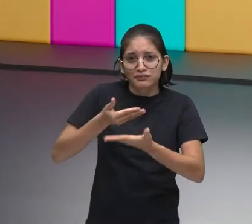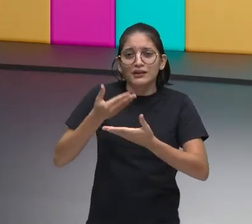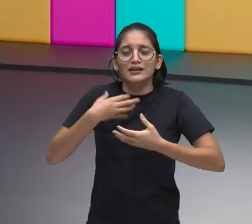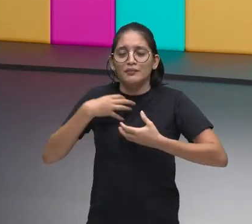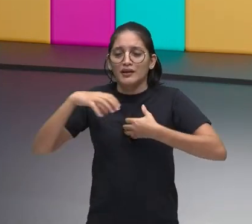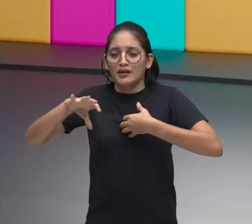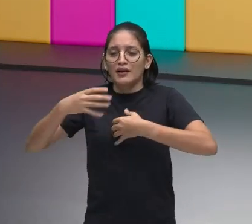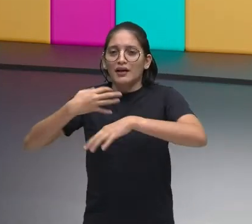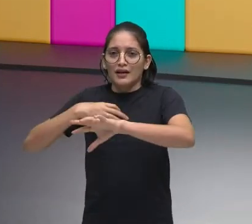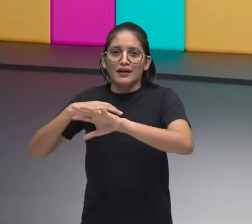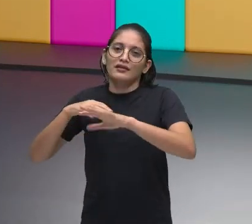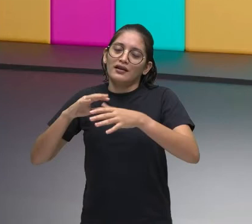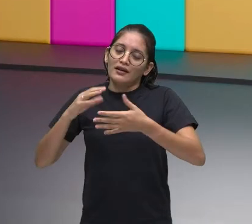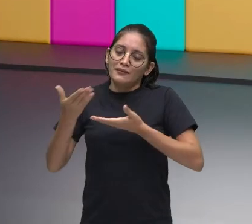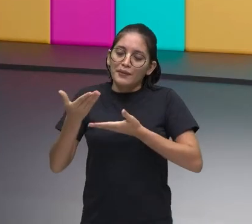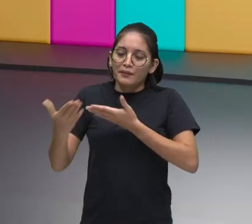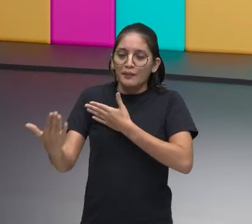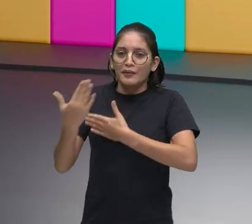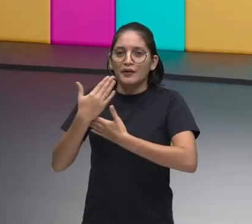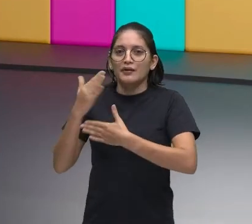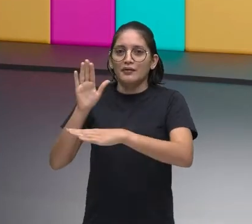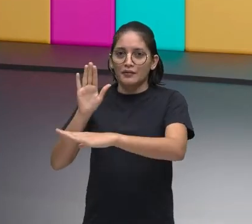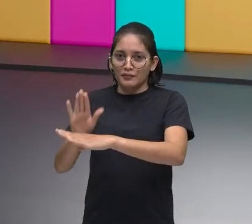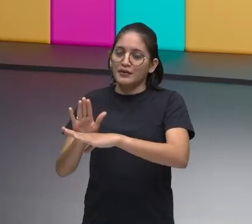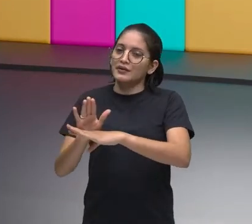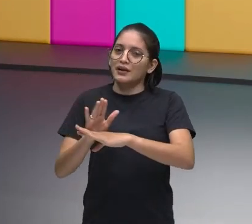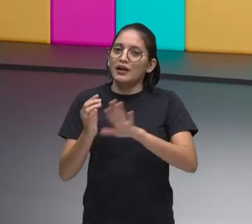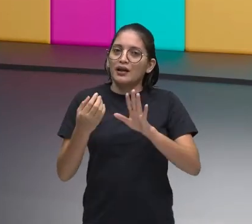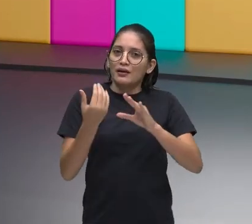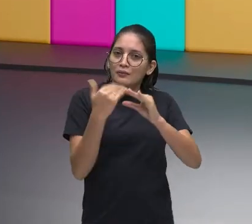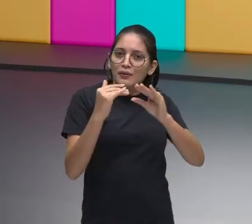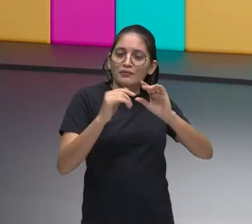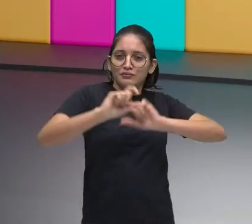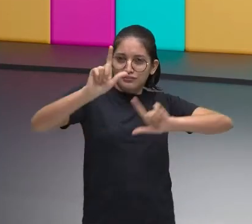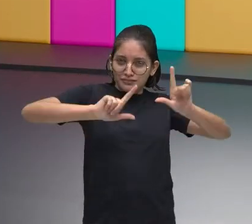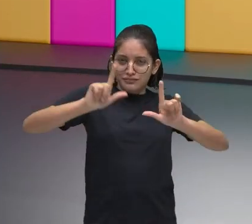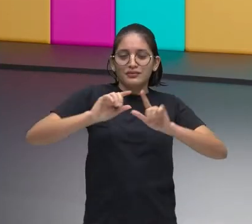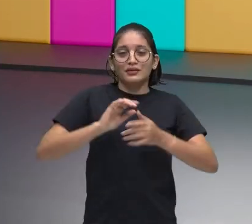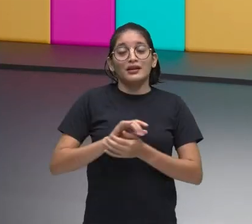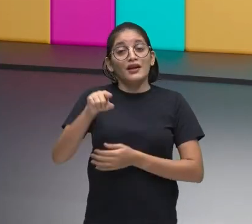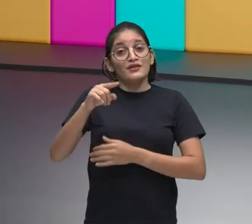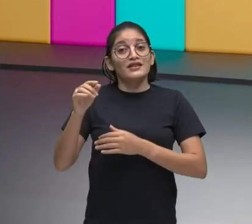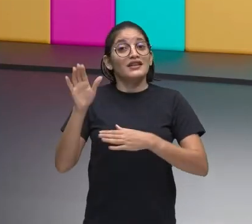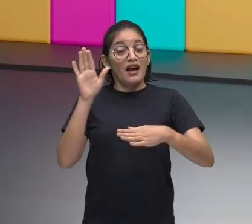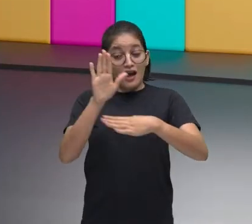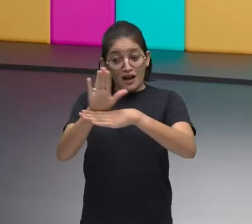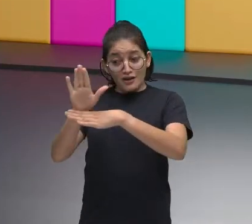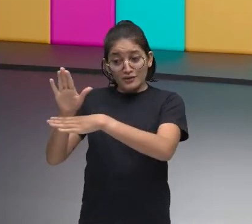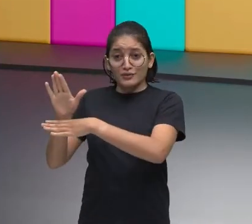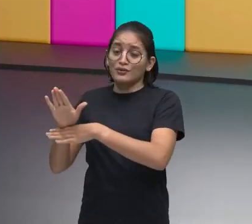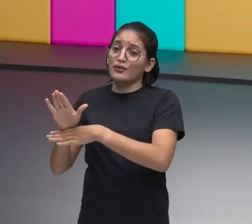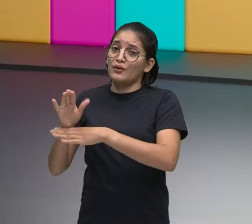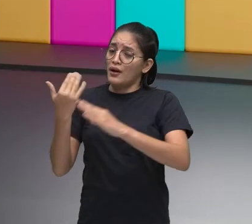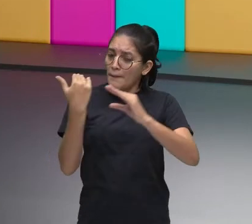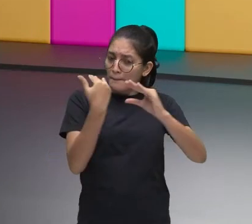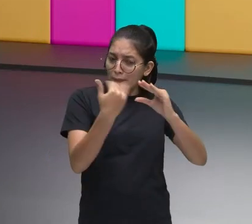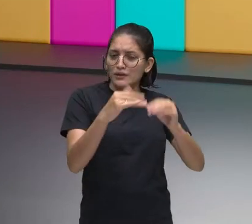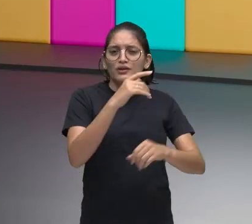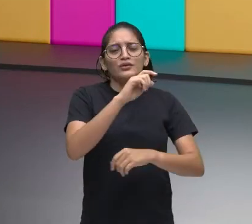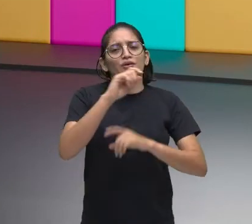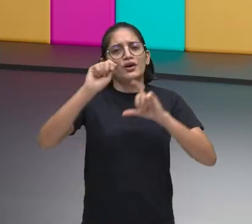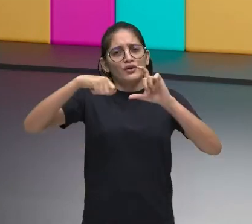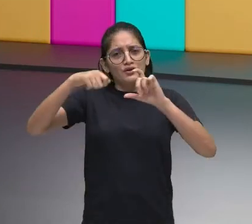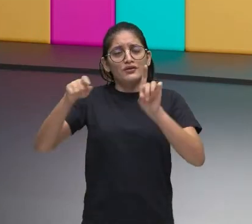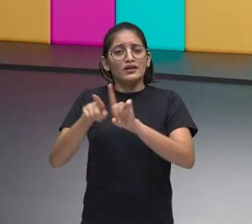empáticos, cooperaram para que o nosso programa fosse para o ar. Então, a você que ajudou, cooperou enviando o seu vídeo,